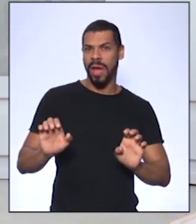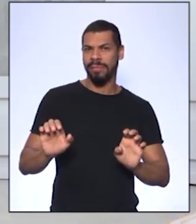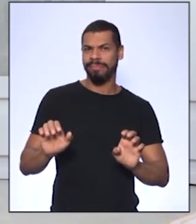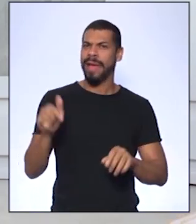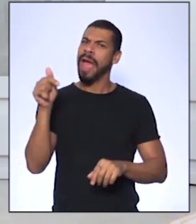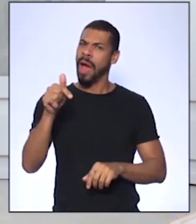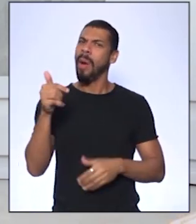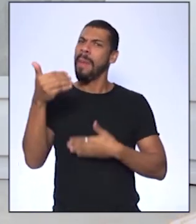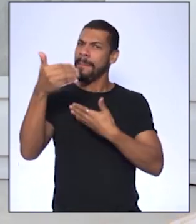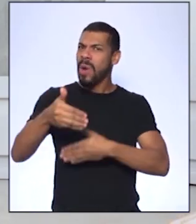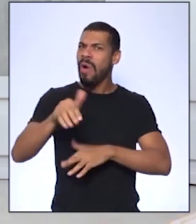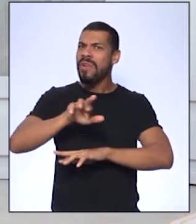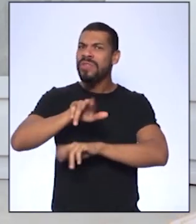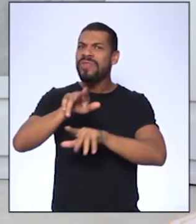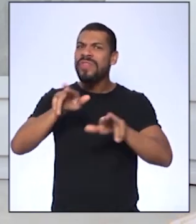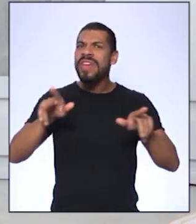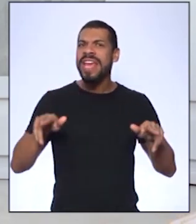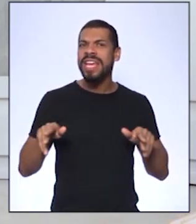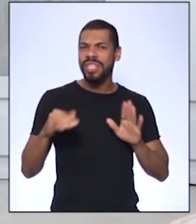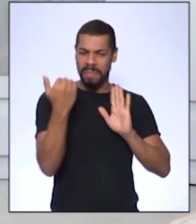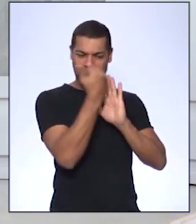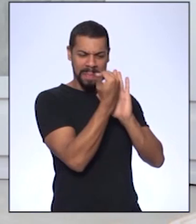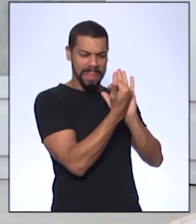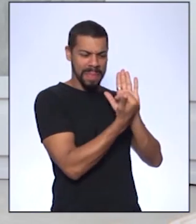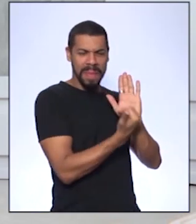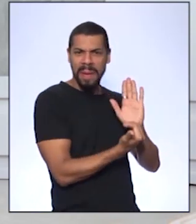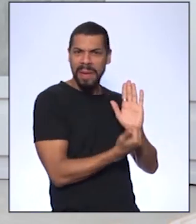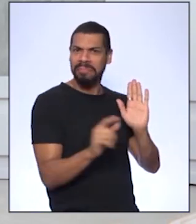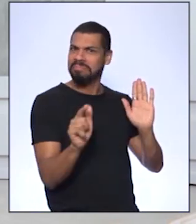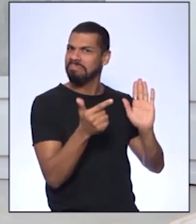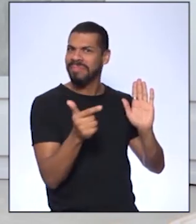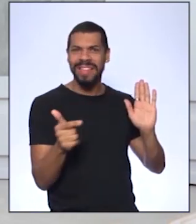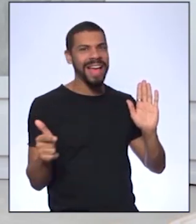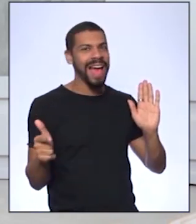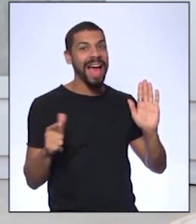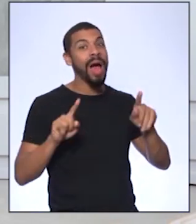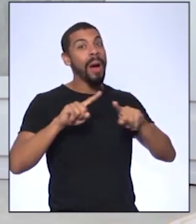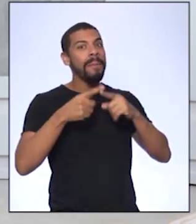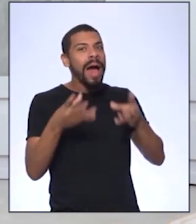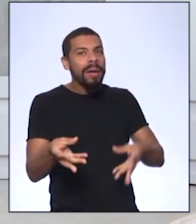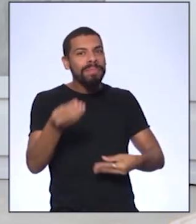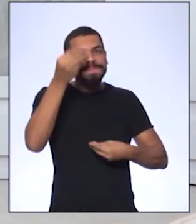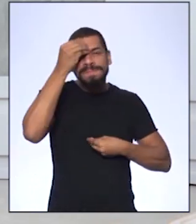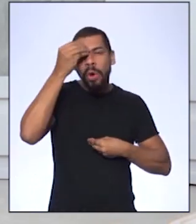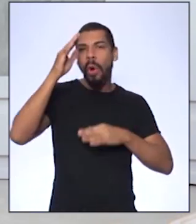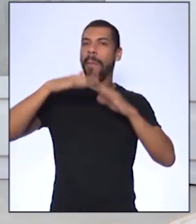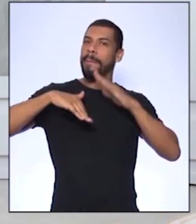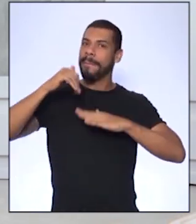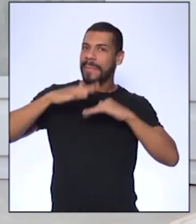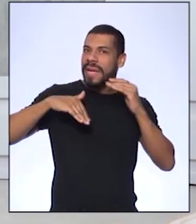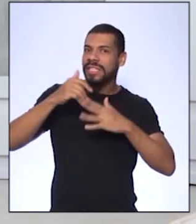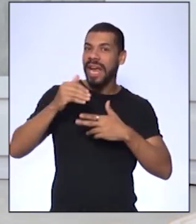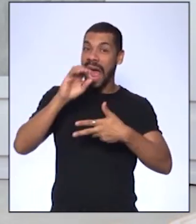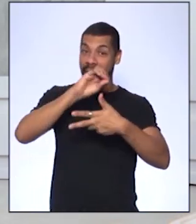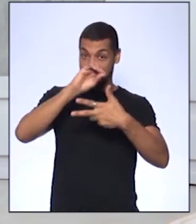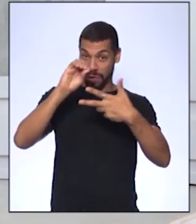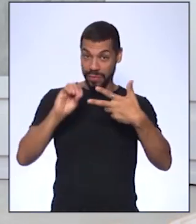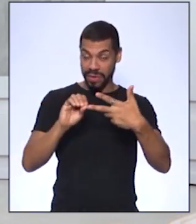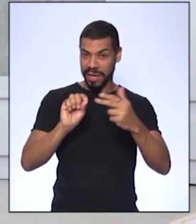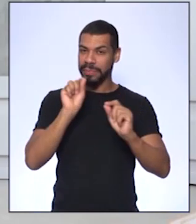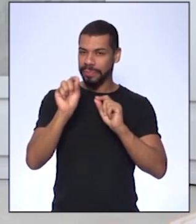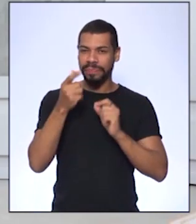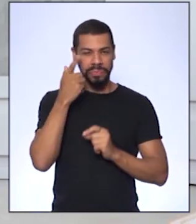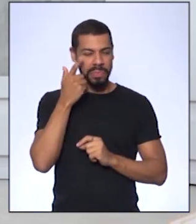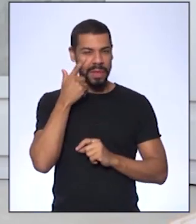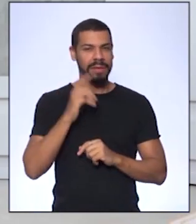uma prova que não trabalha com lista de conteúdo, essa é uma prova que trabalha com competências. A prova do Enem, ela